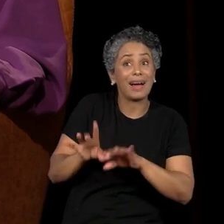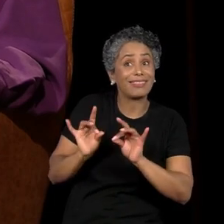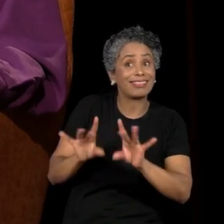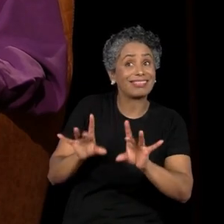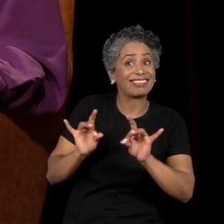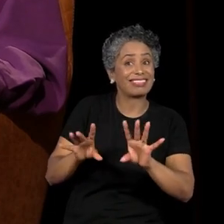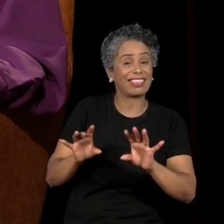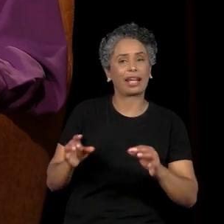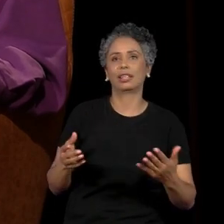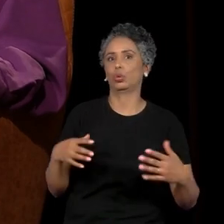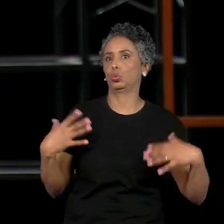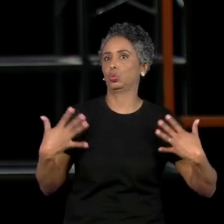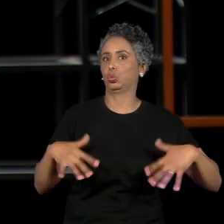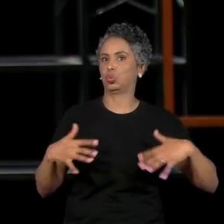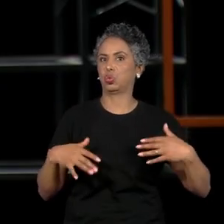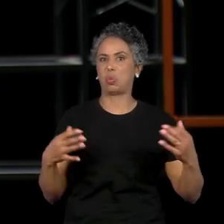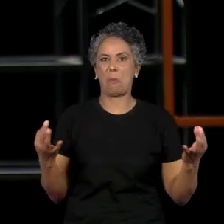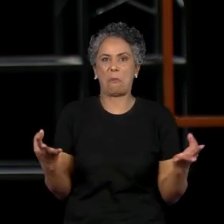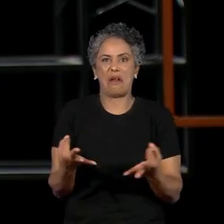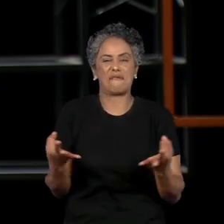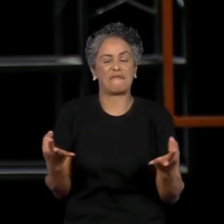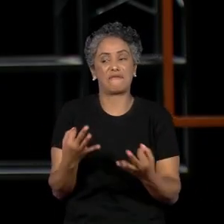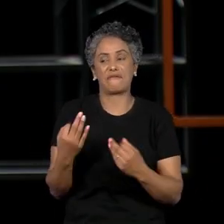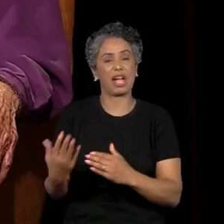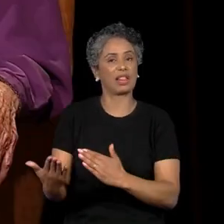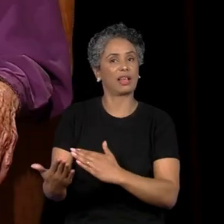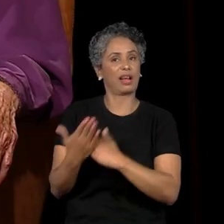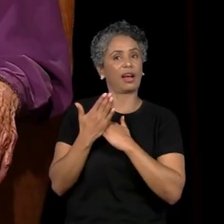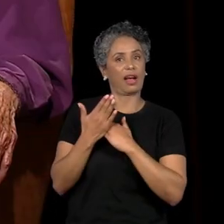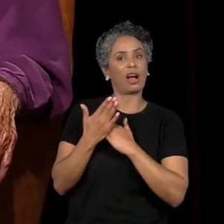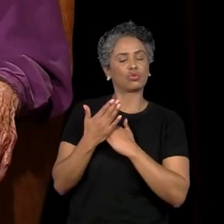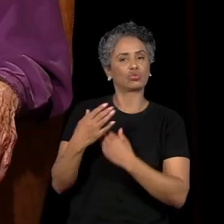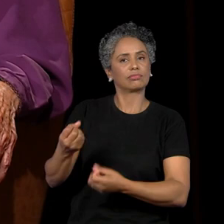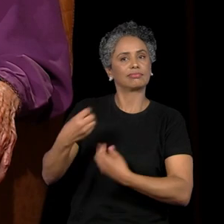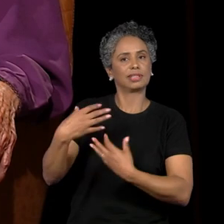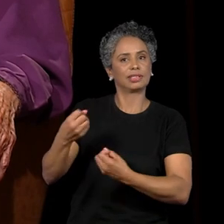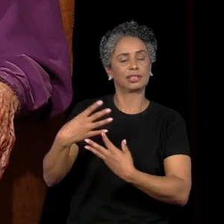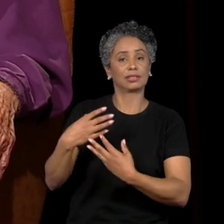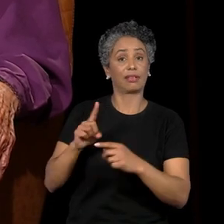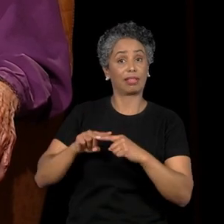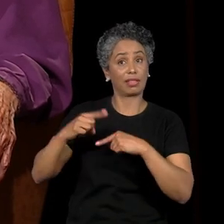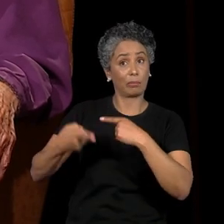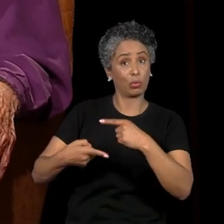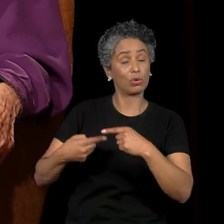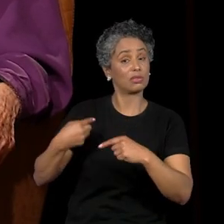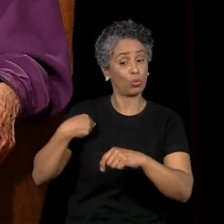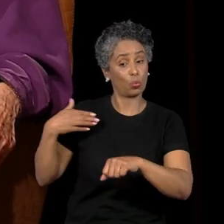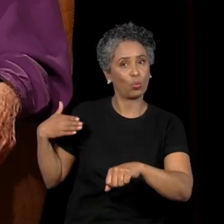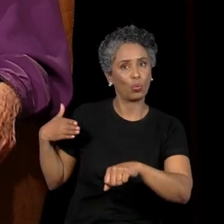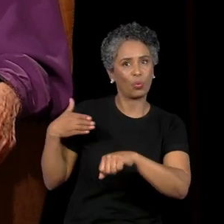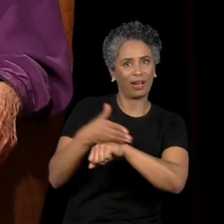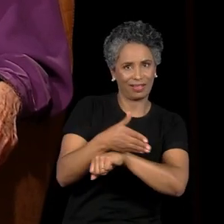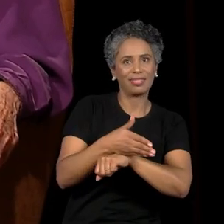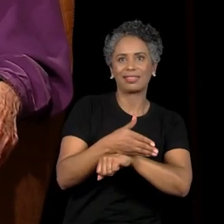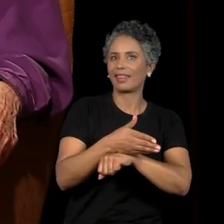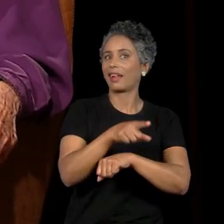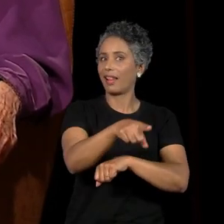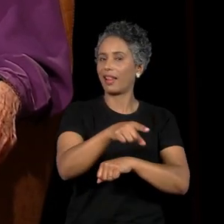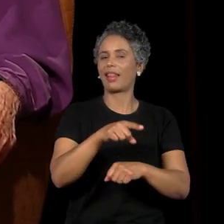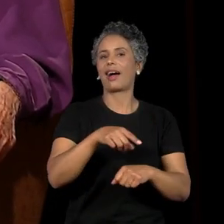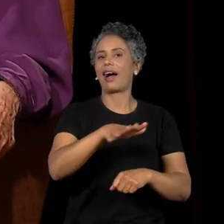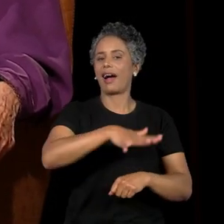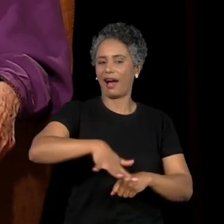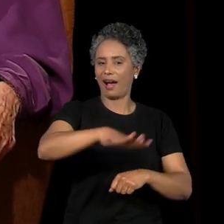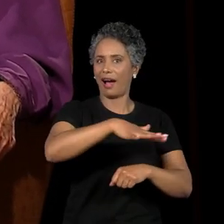dança clássica, acadêmica. E quando eu entrei para o Balé de Minas Gerais, ele já era uma entidade